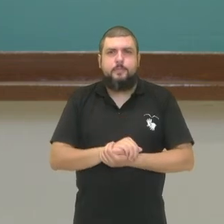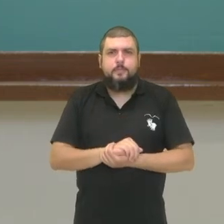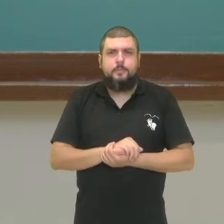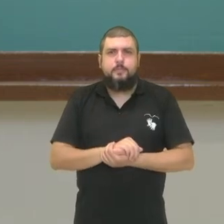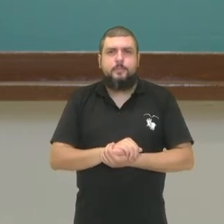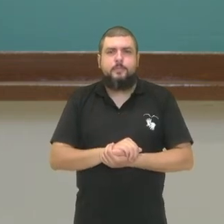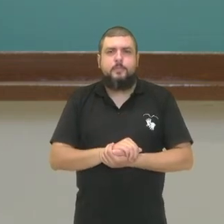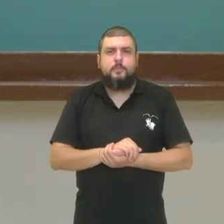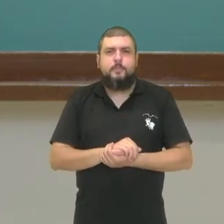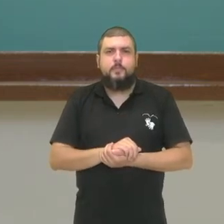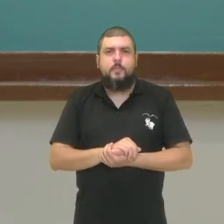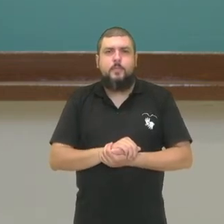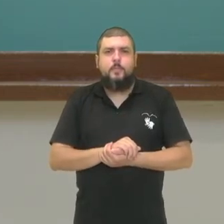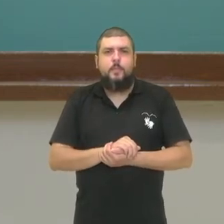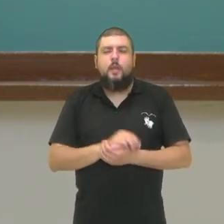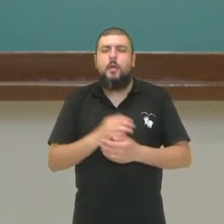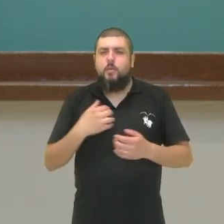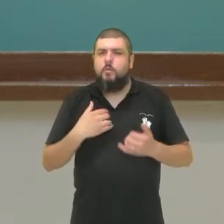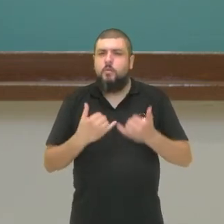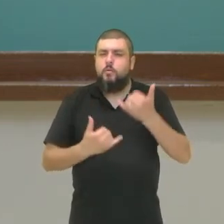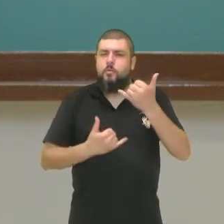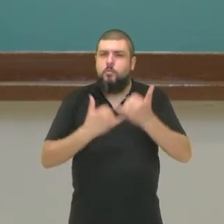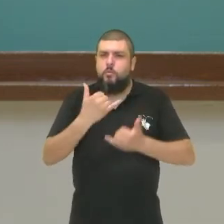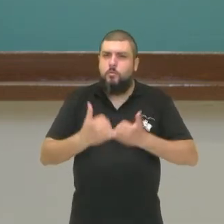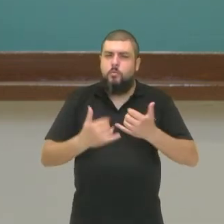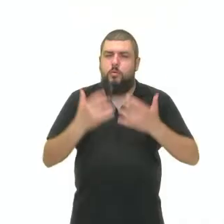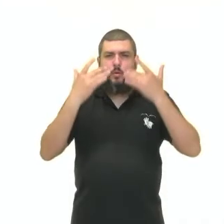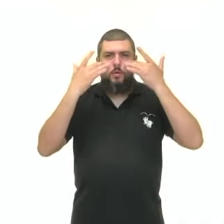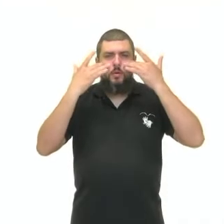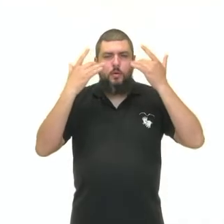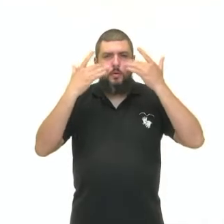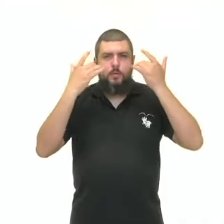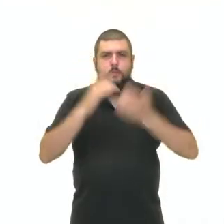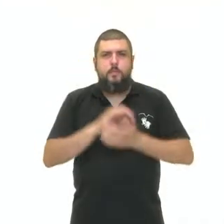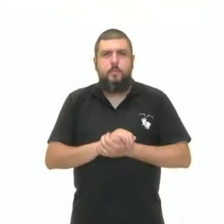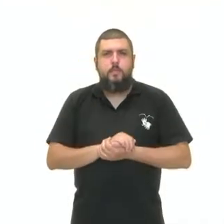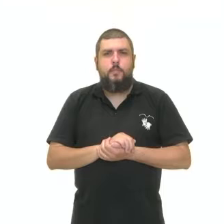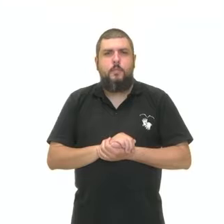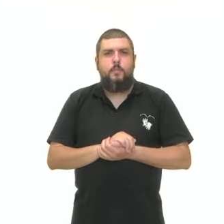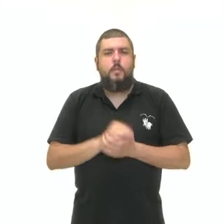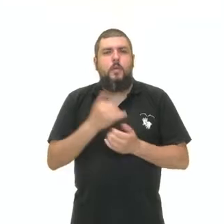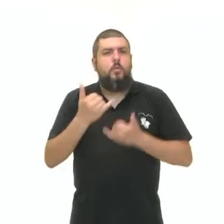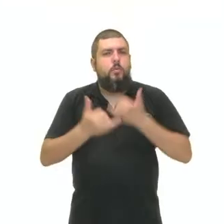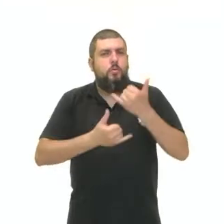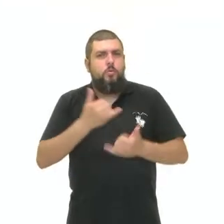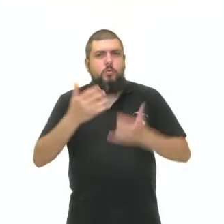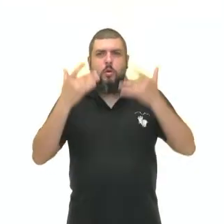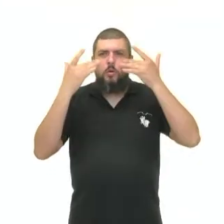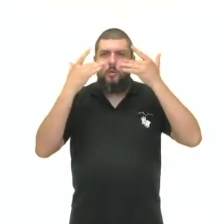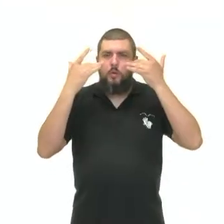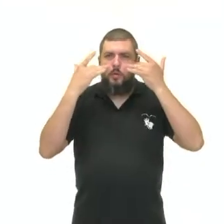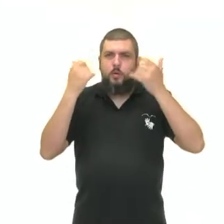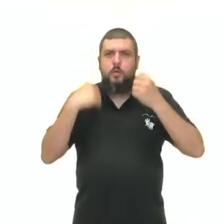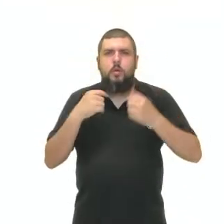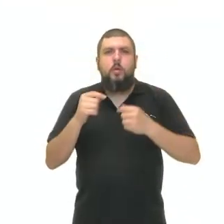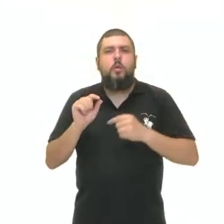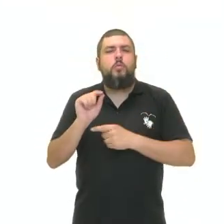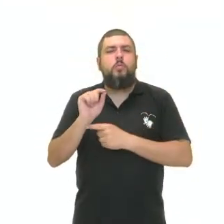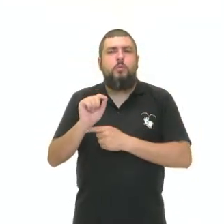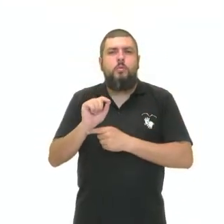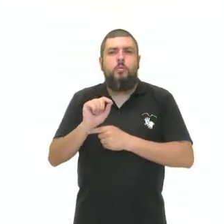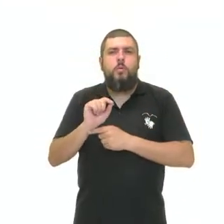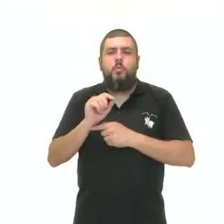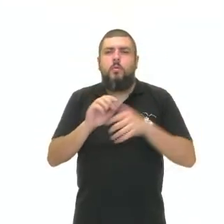falar um pouquinho dos jogos teatrais. A utilização dos jogos teatrais em contextos formais e